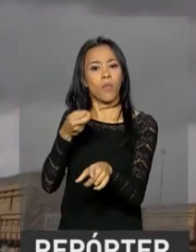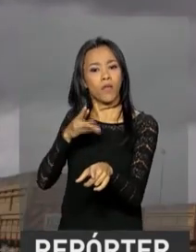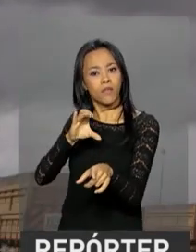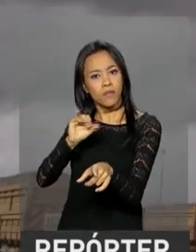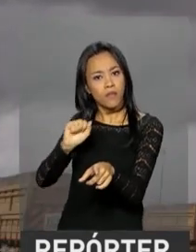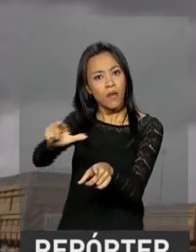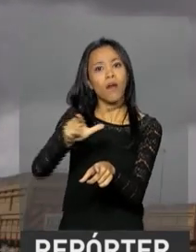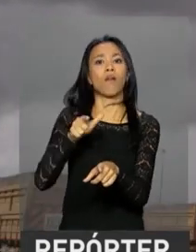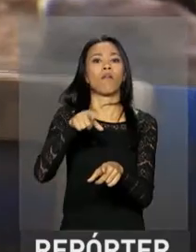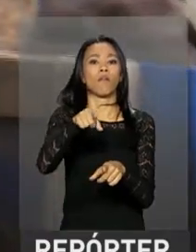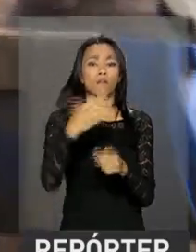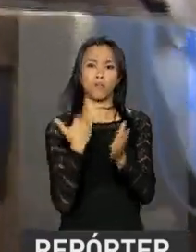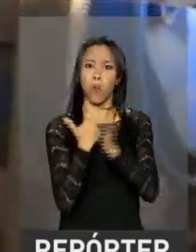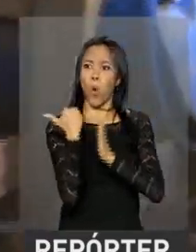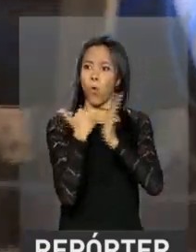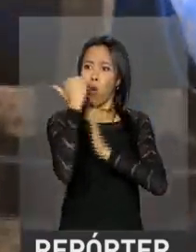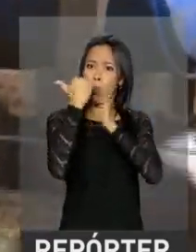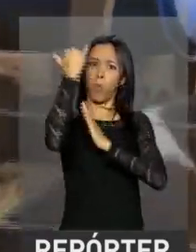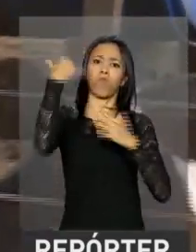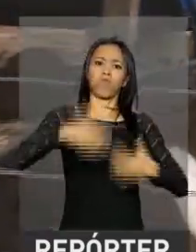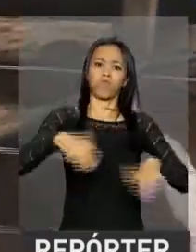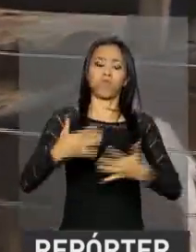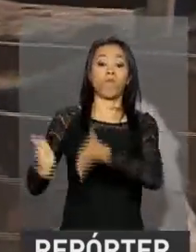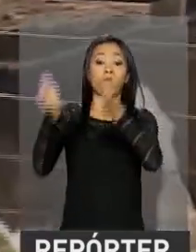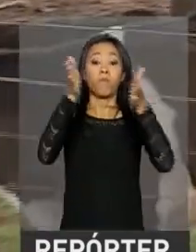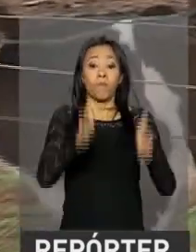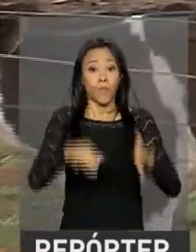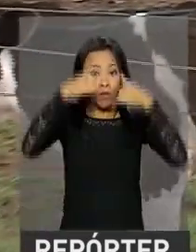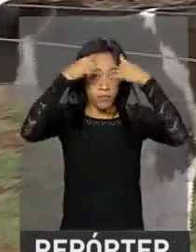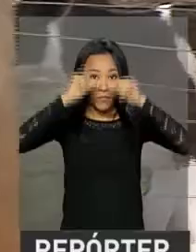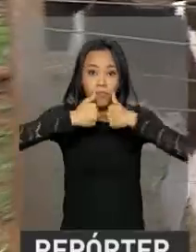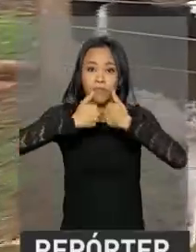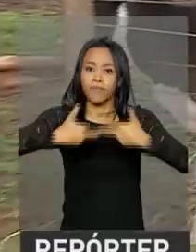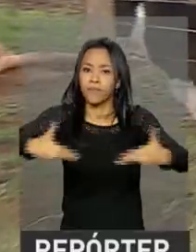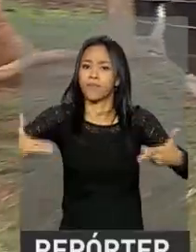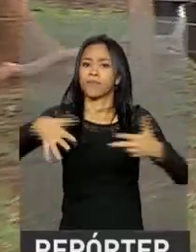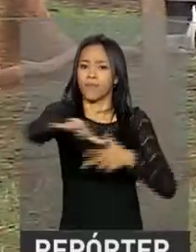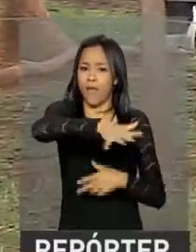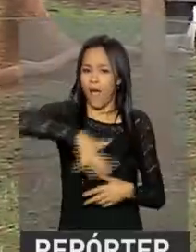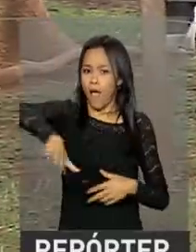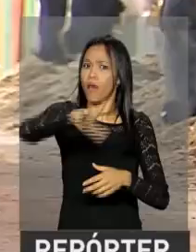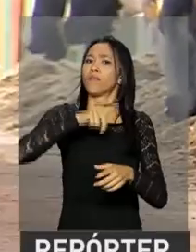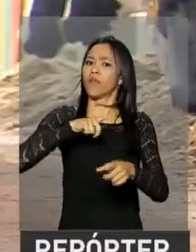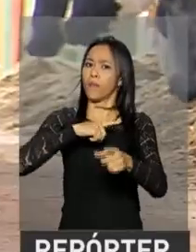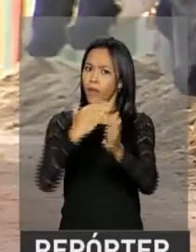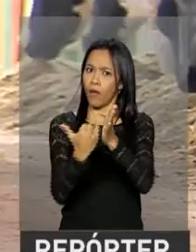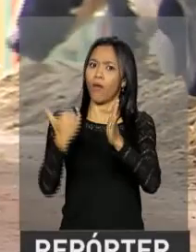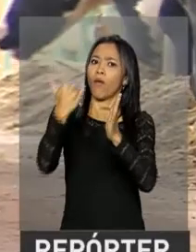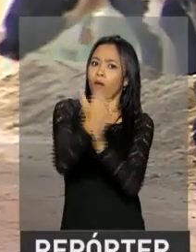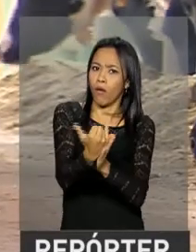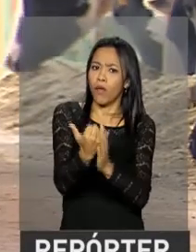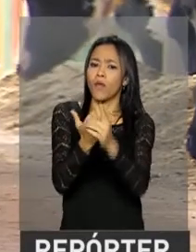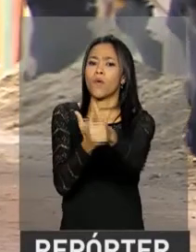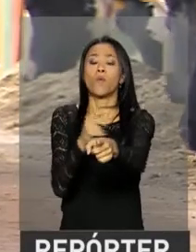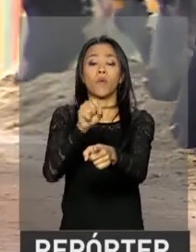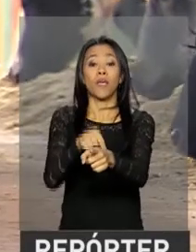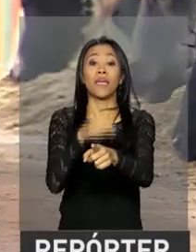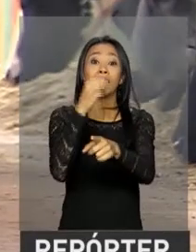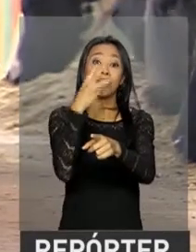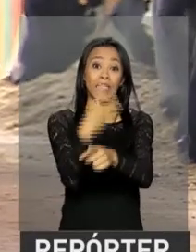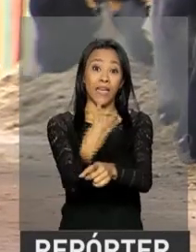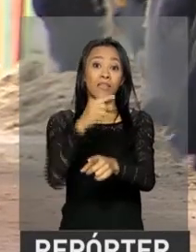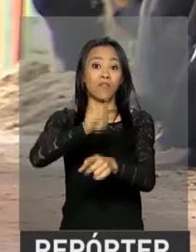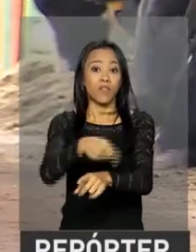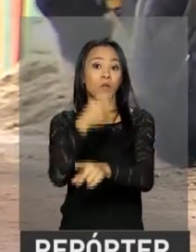sucessivamente agropecuária registrou a maior alta entre os setores que entram no cálculo com salto de